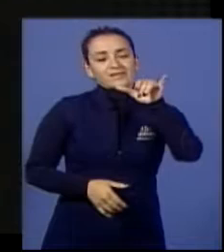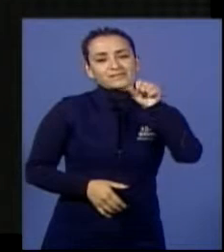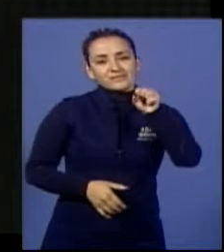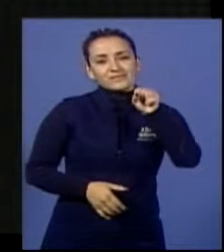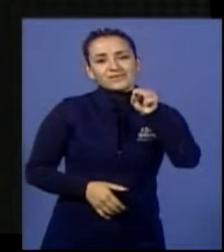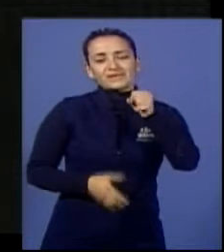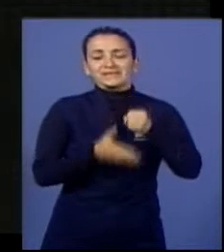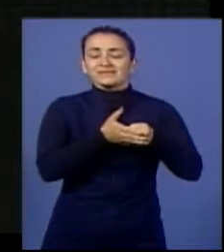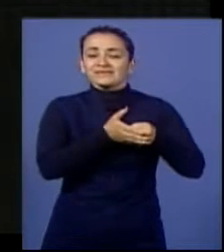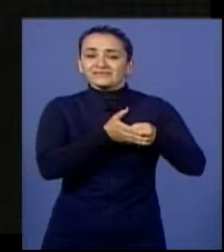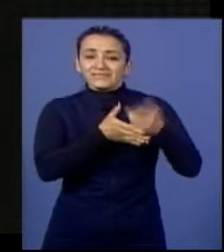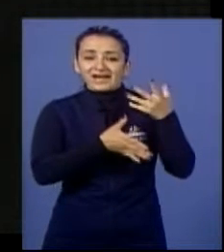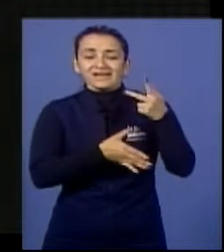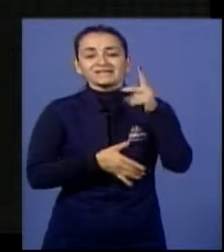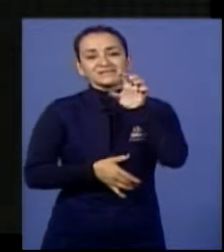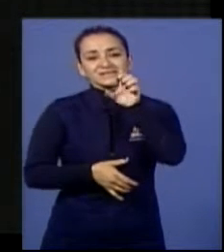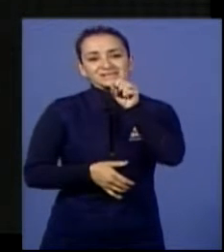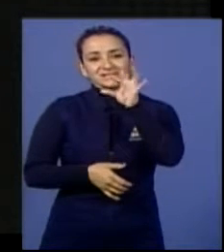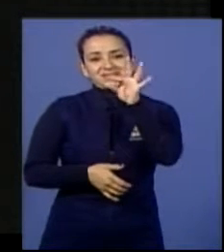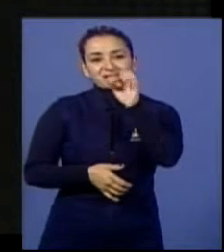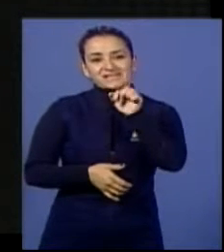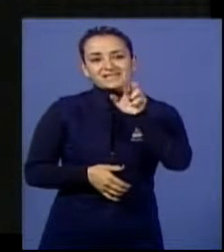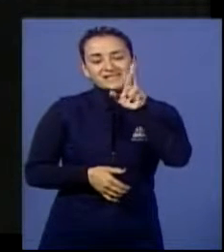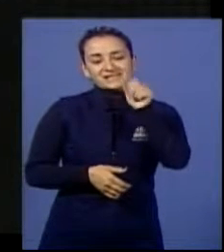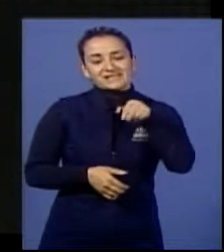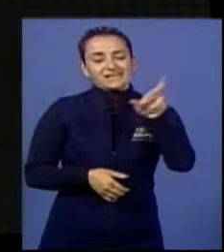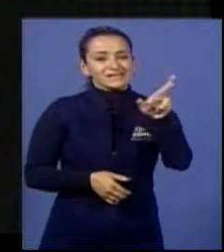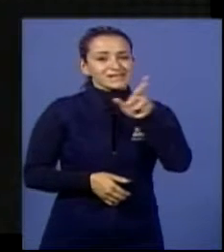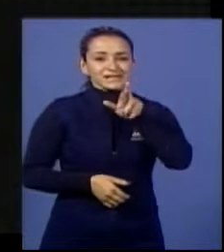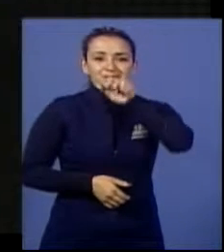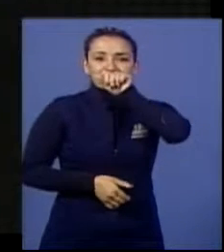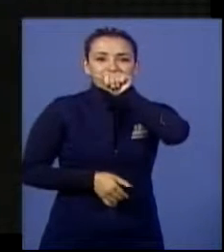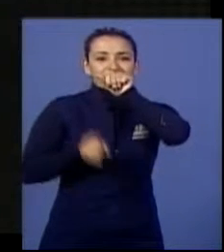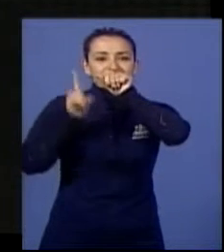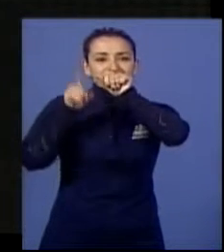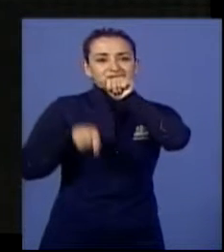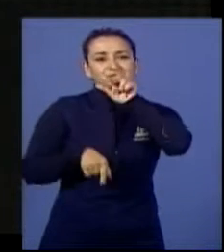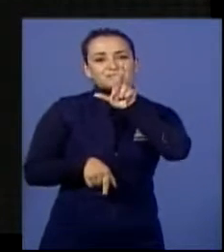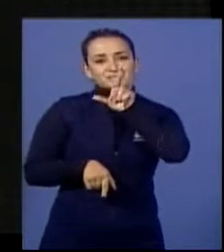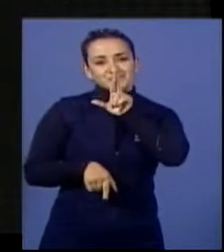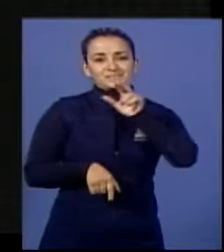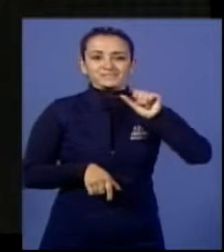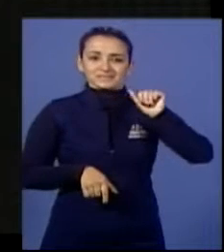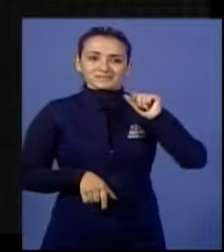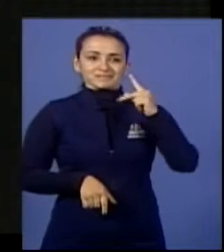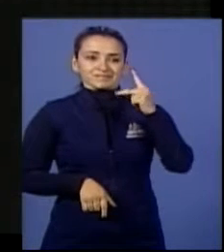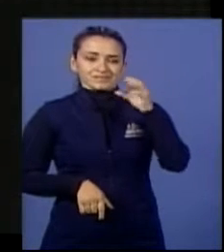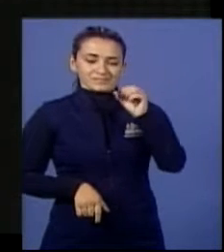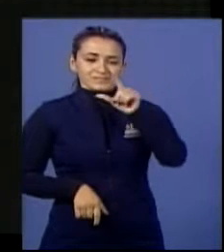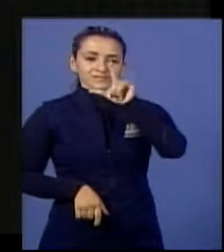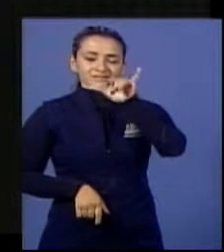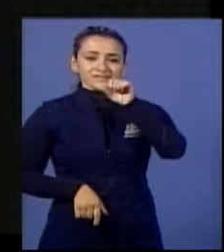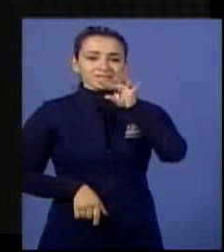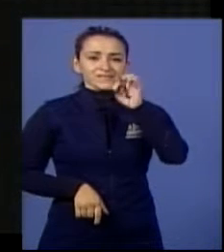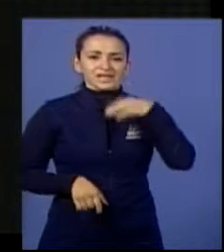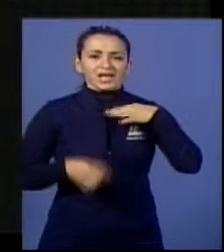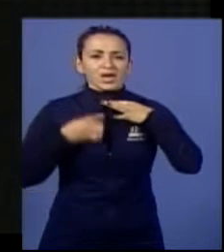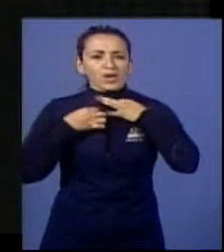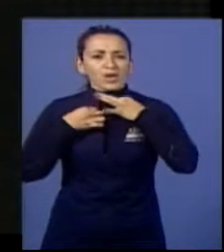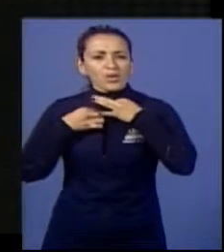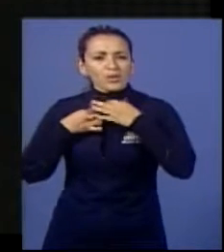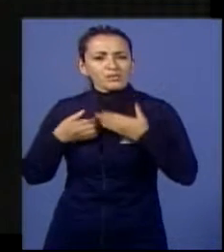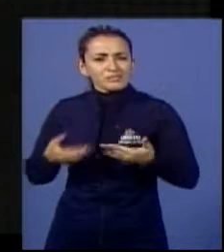Éster. Aê! Então o composto formado nessa reação é poliéster. Poliéster, vários tecidos são